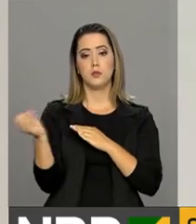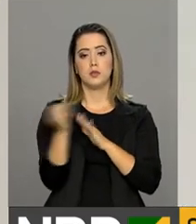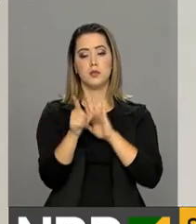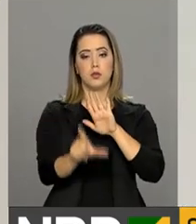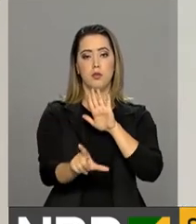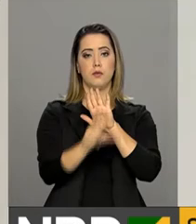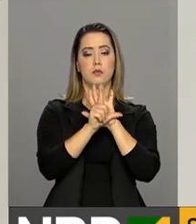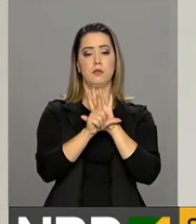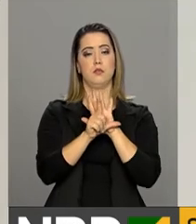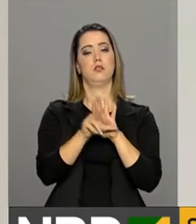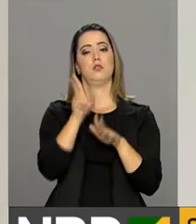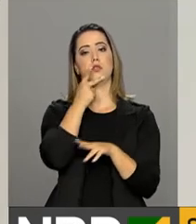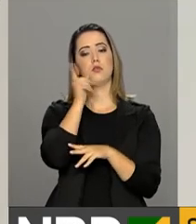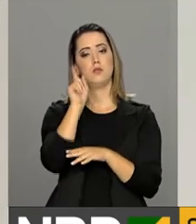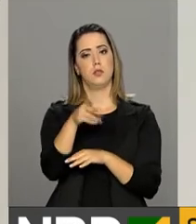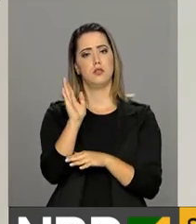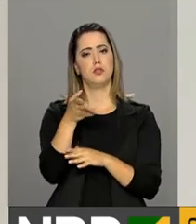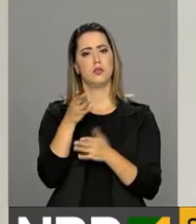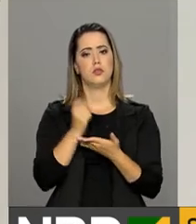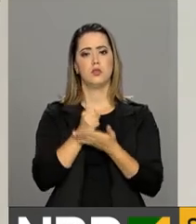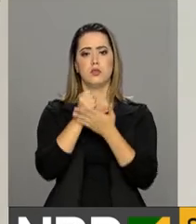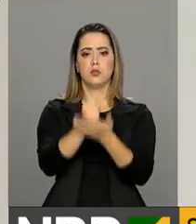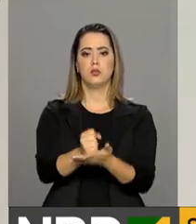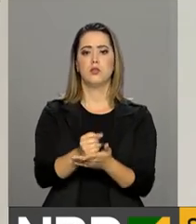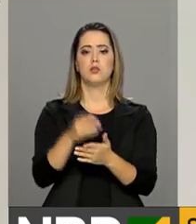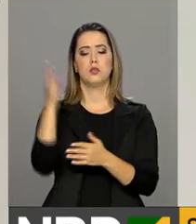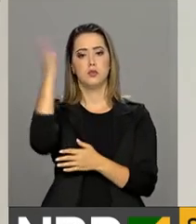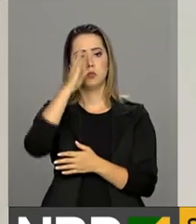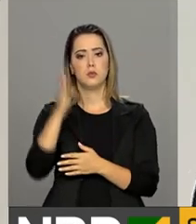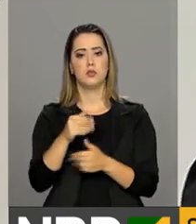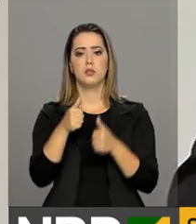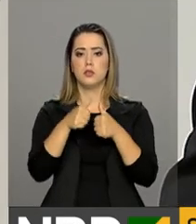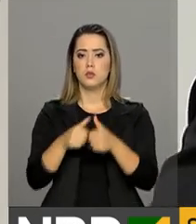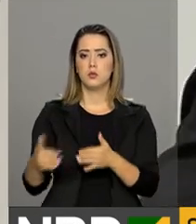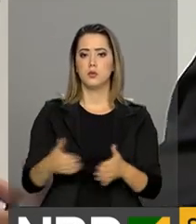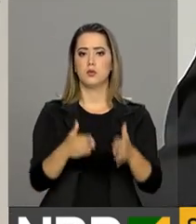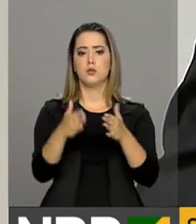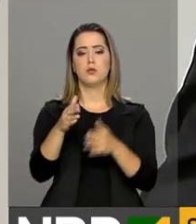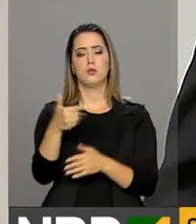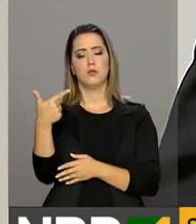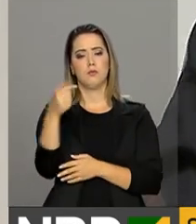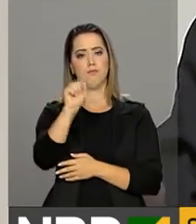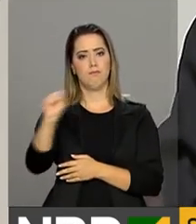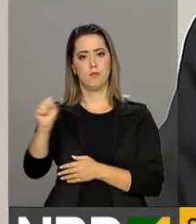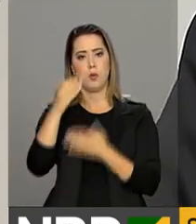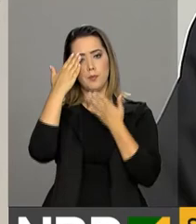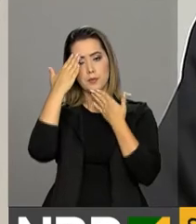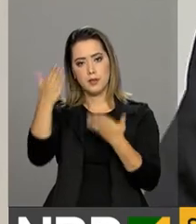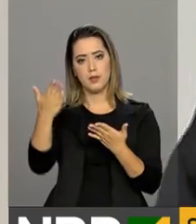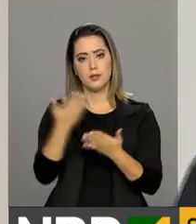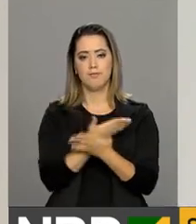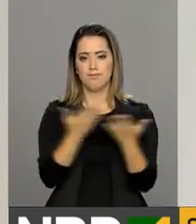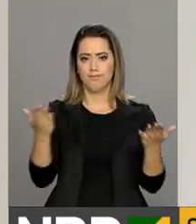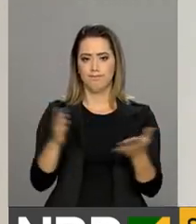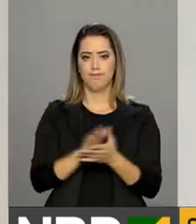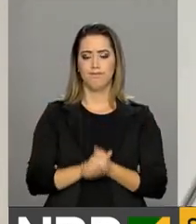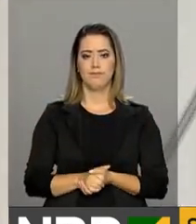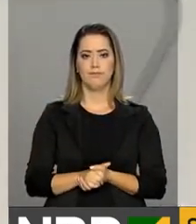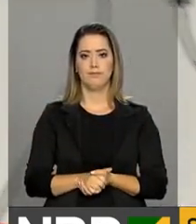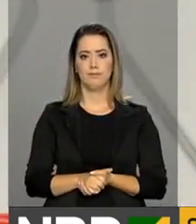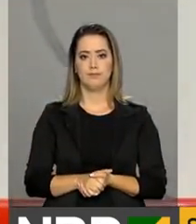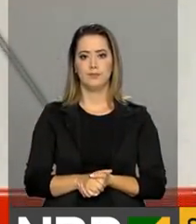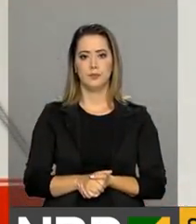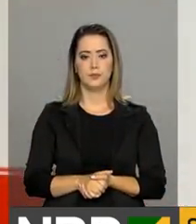que como disse há pouco que estão colocando o país no século 21 obrigado celso togado todos